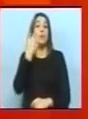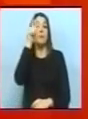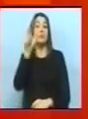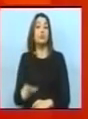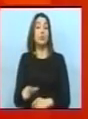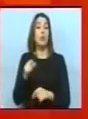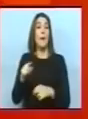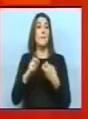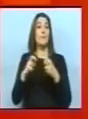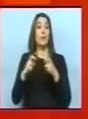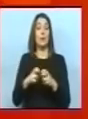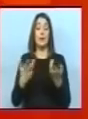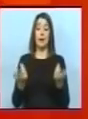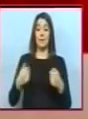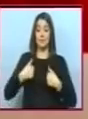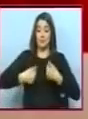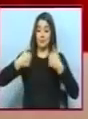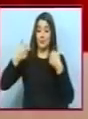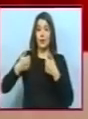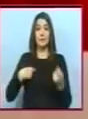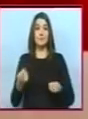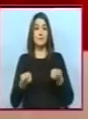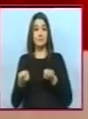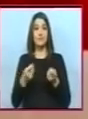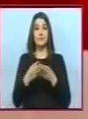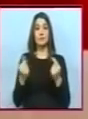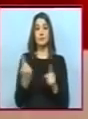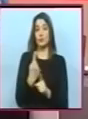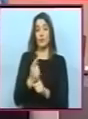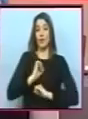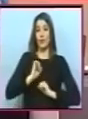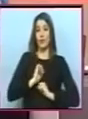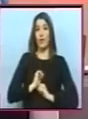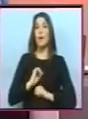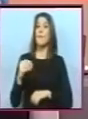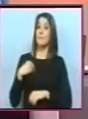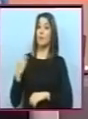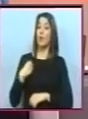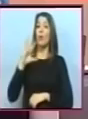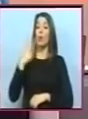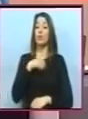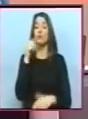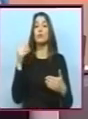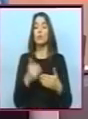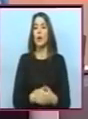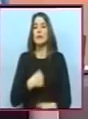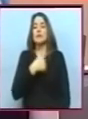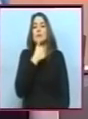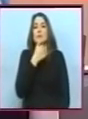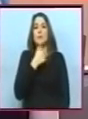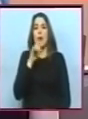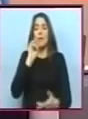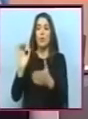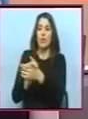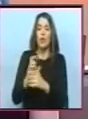centraliza mais os seus problemas em si, a questão de todo o património, que se preocupa que, quando acontecer a sua morte, como é que vai ser para a mulher ou